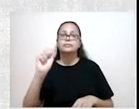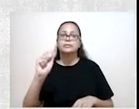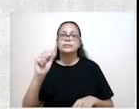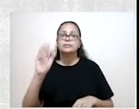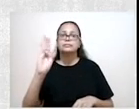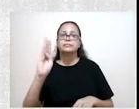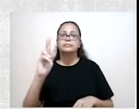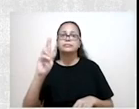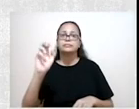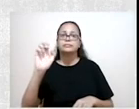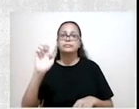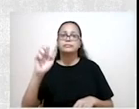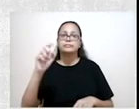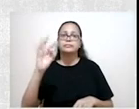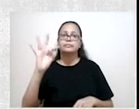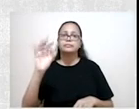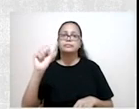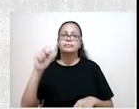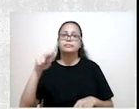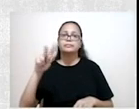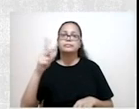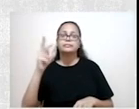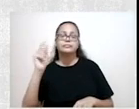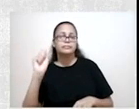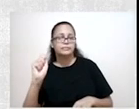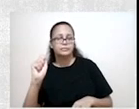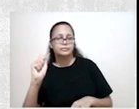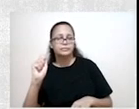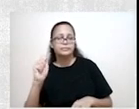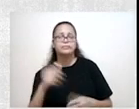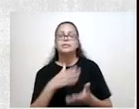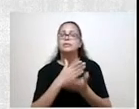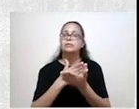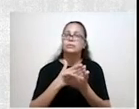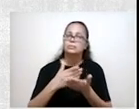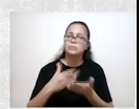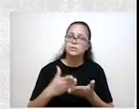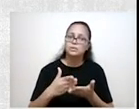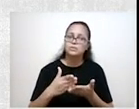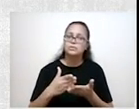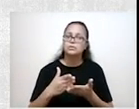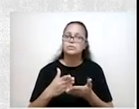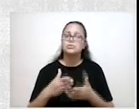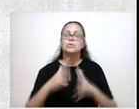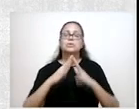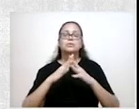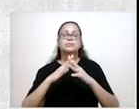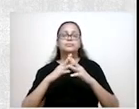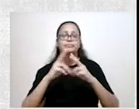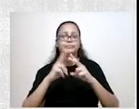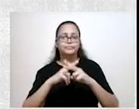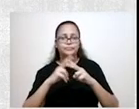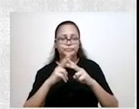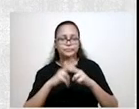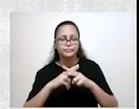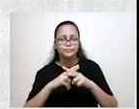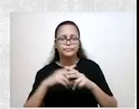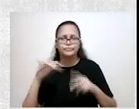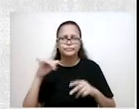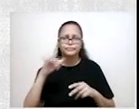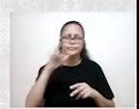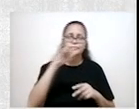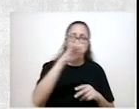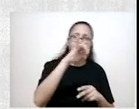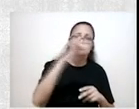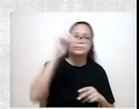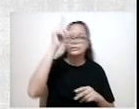dominá-lo por meio de bombardeios aéreos. Começou então o duelo entre a Força Aérea Alemã e a Real Força Aérea